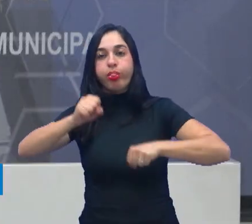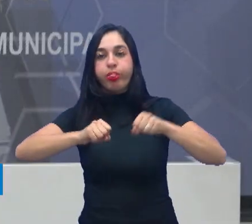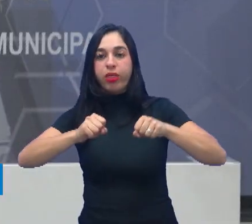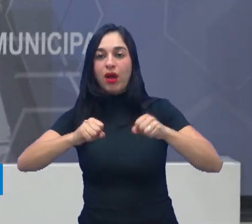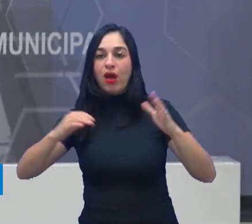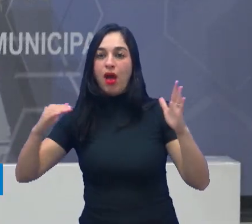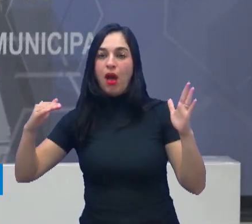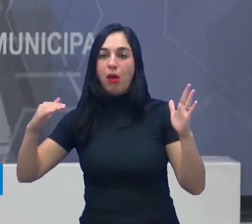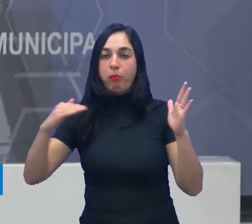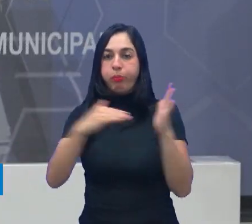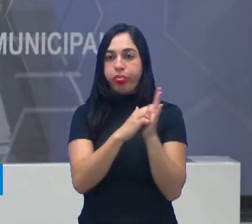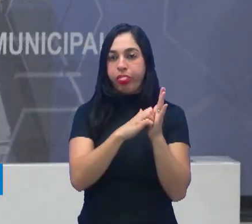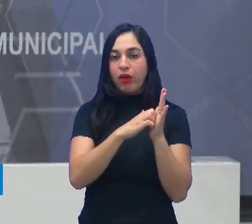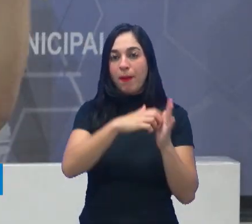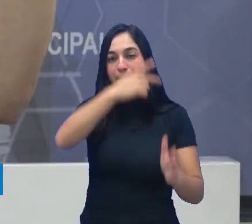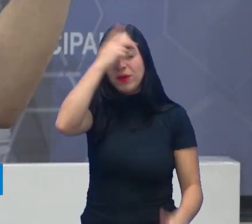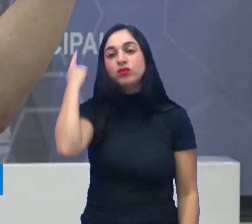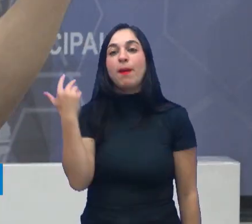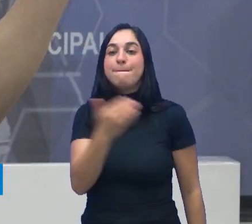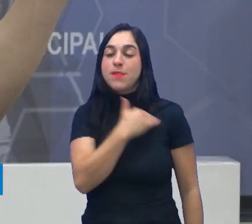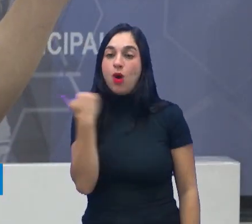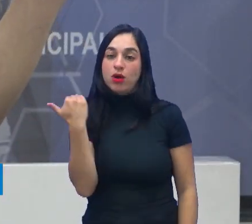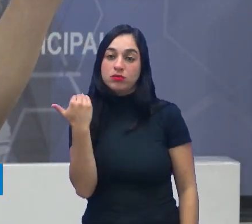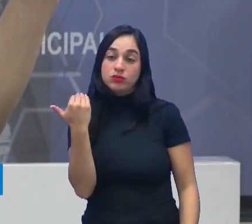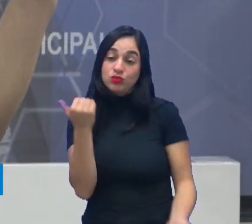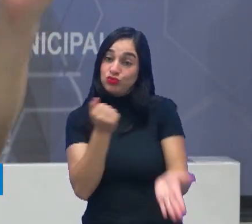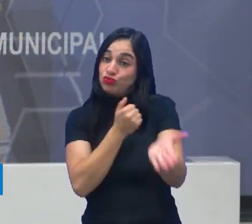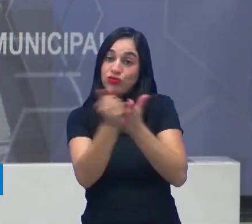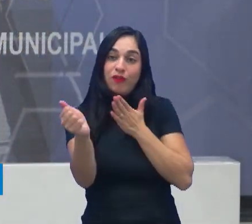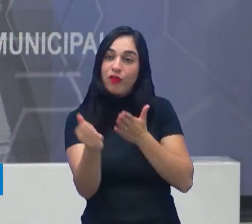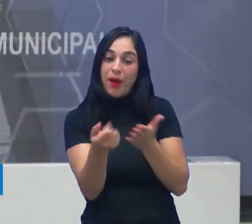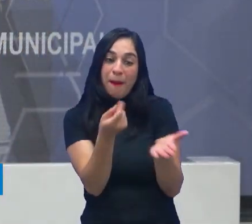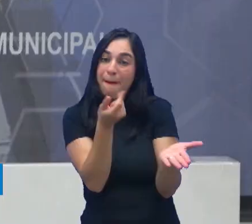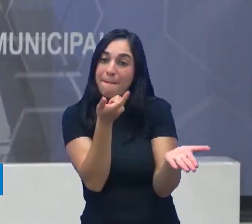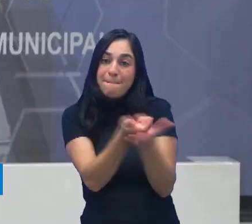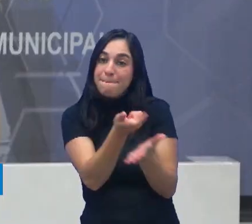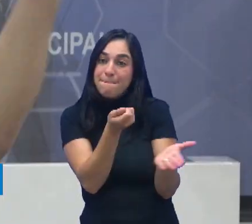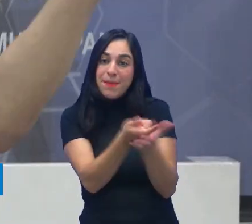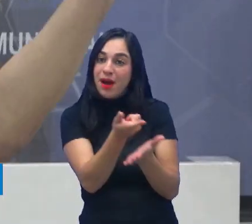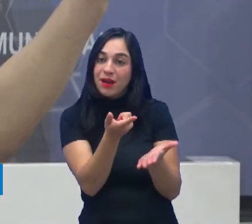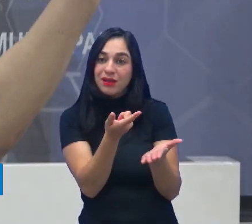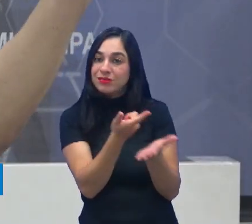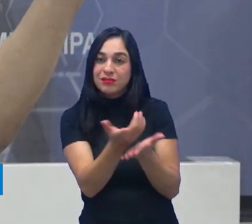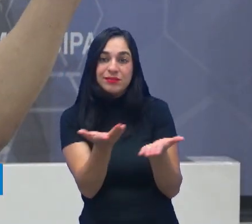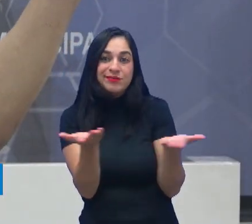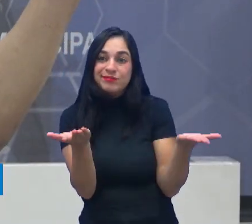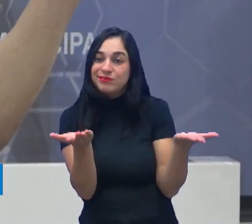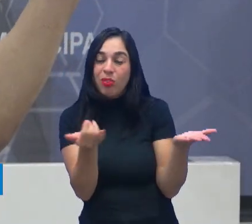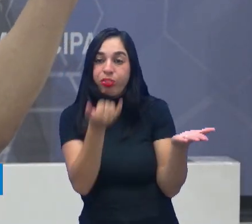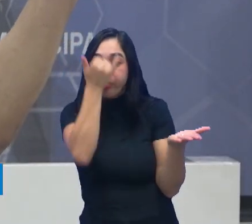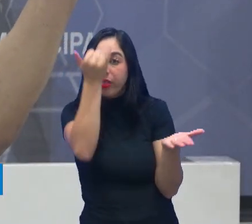vinha a falecer, aí não adianta pagar, aí não adianta lamentar.